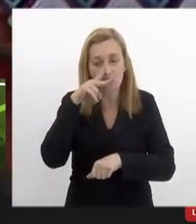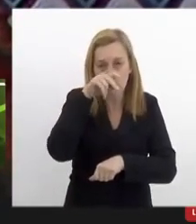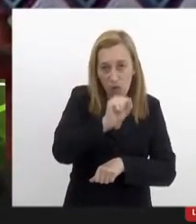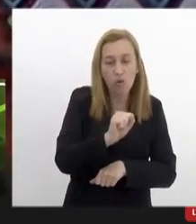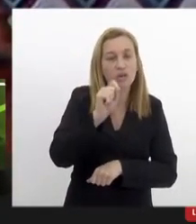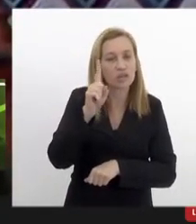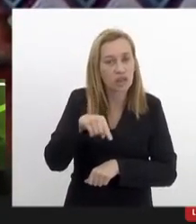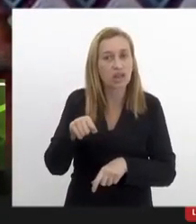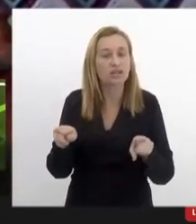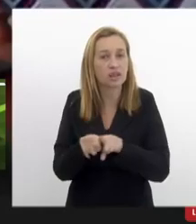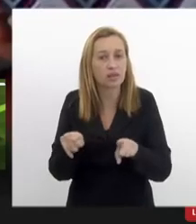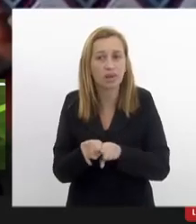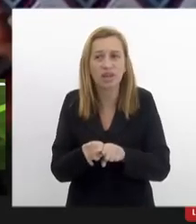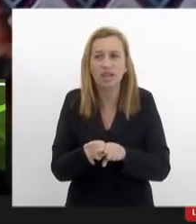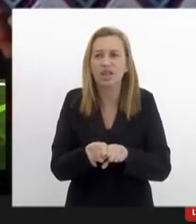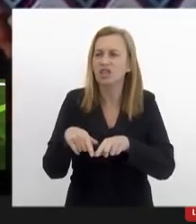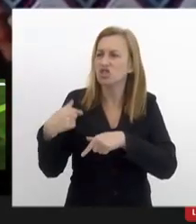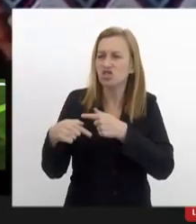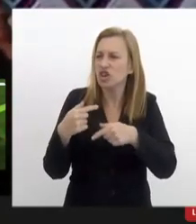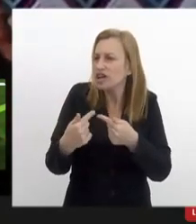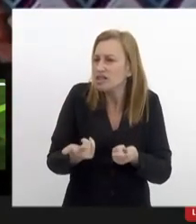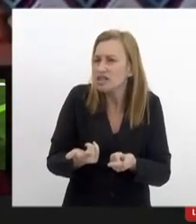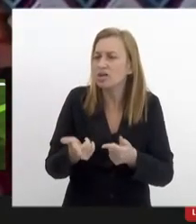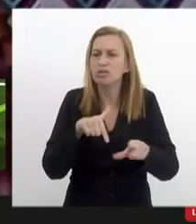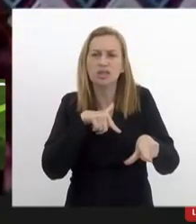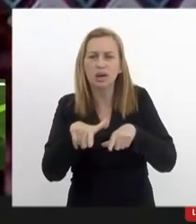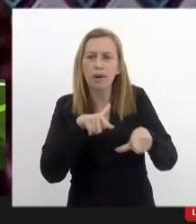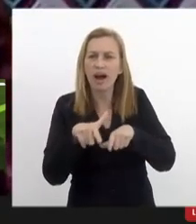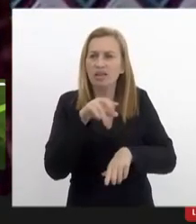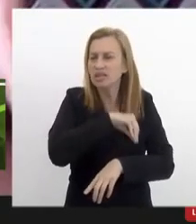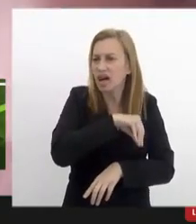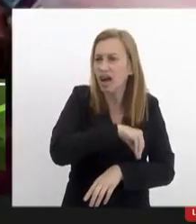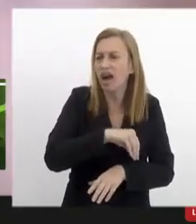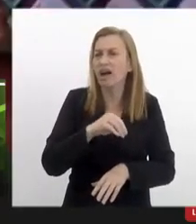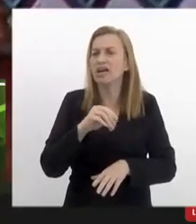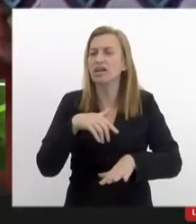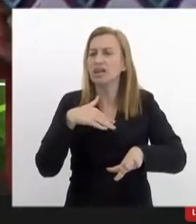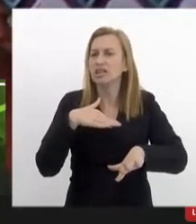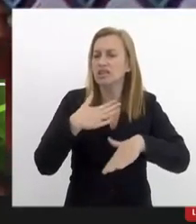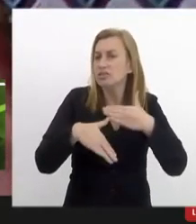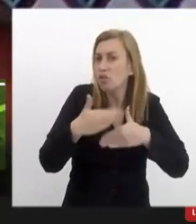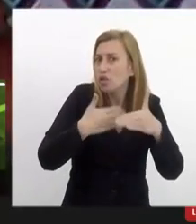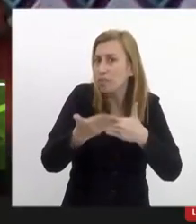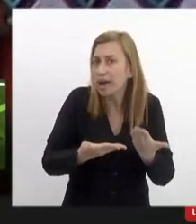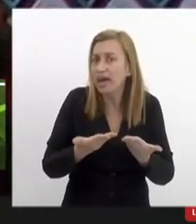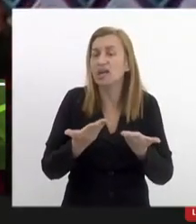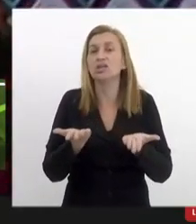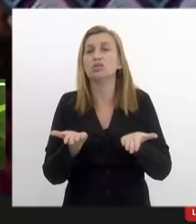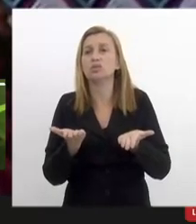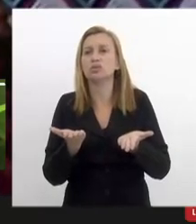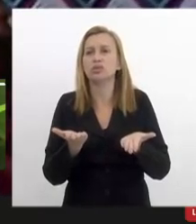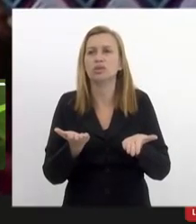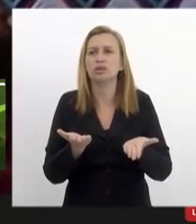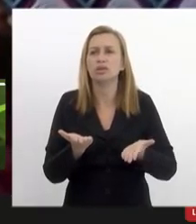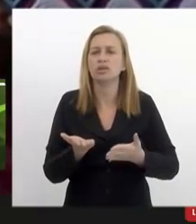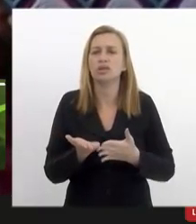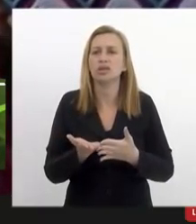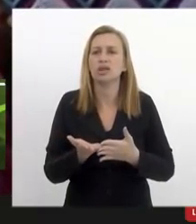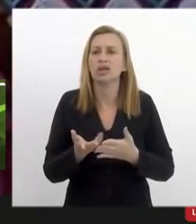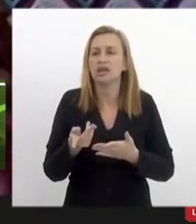né, também de geração de emprego, de trabalho e renda, de desenvolvimento, daquele desenvolvimento que a gente